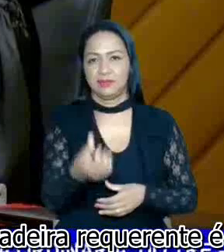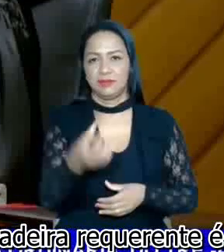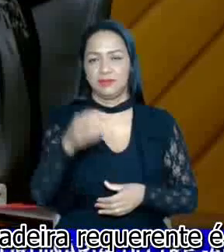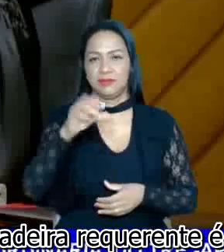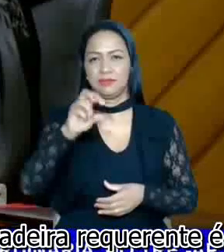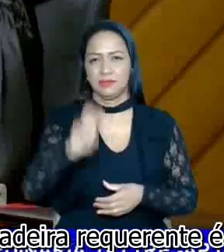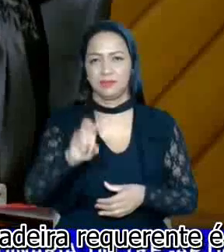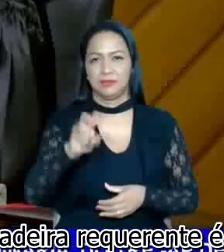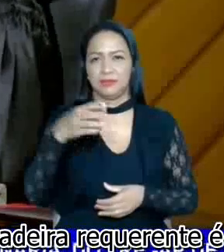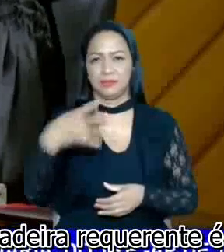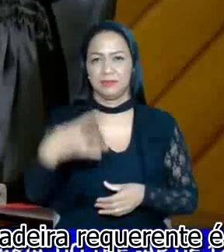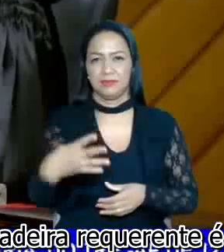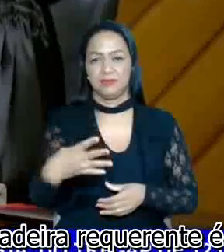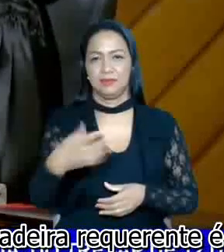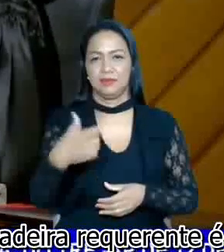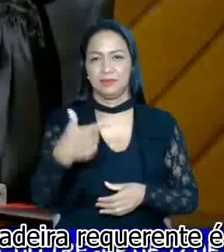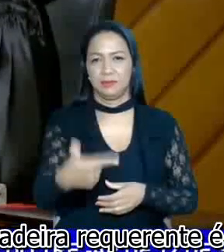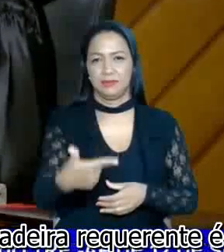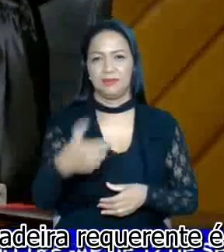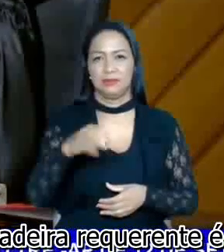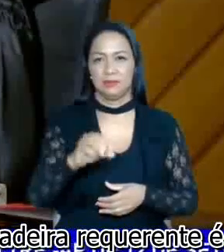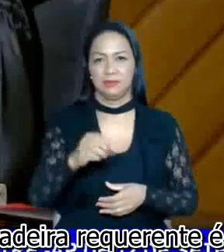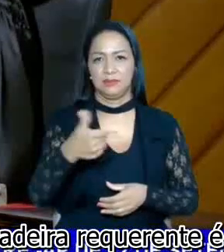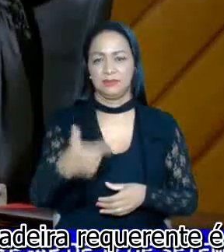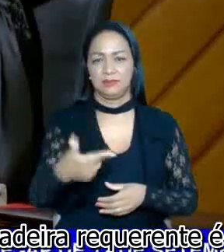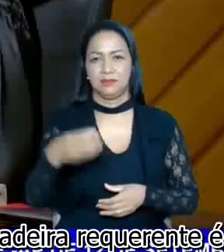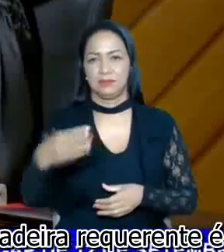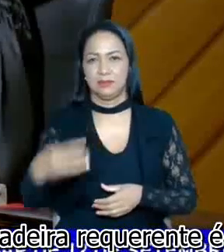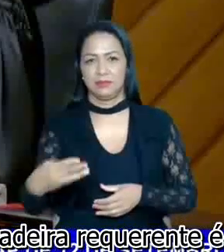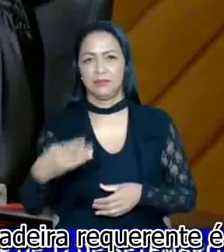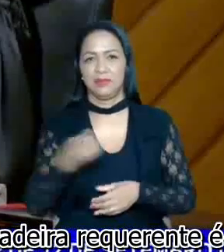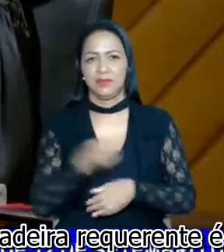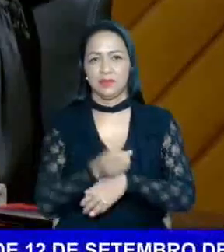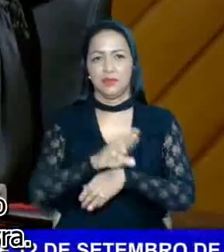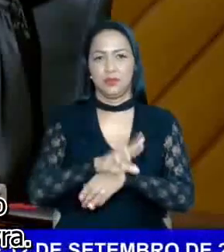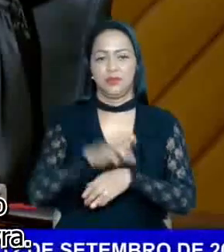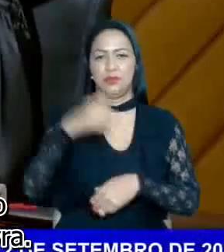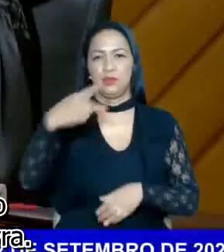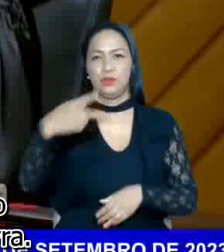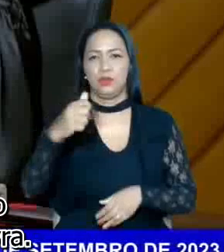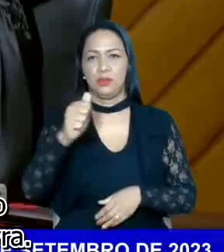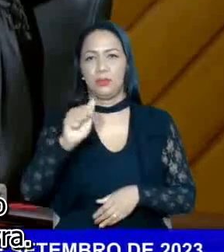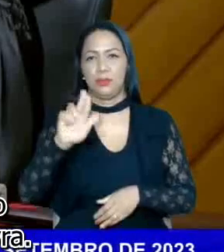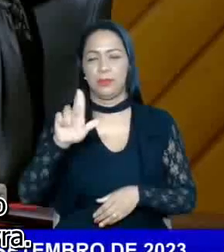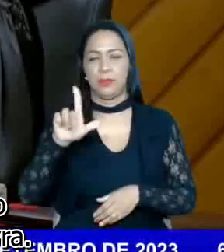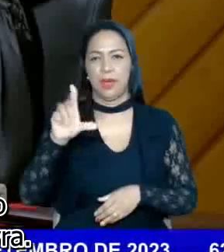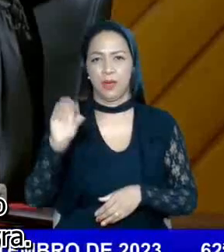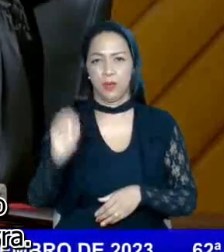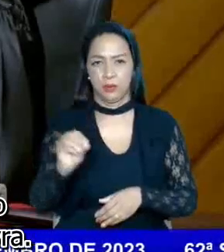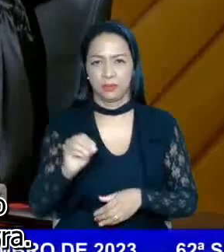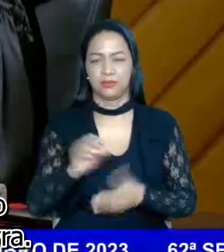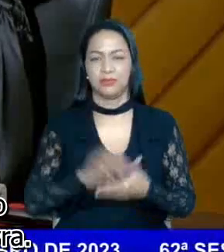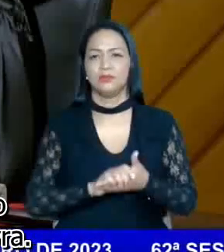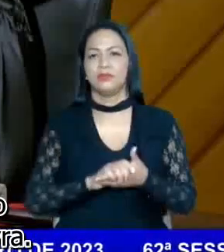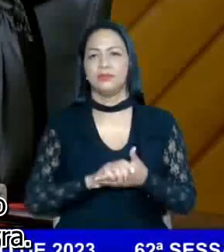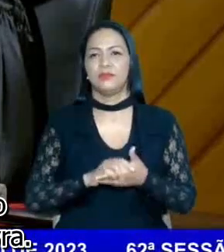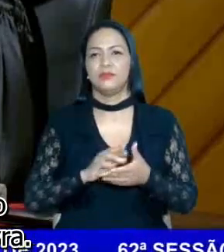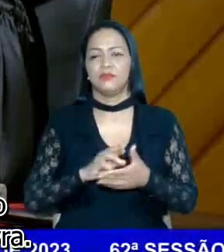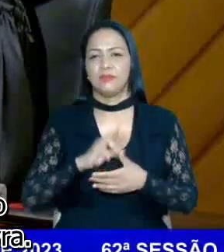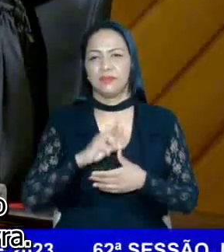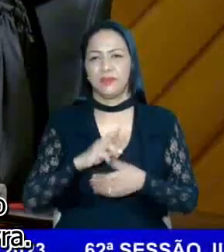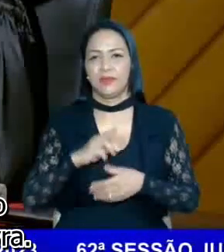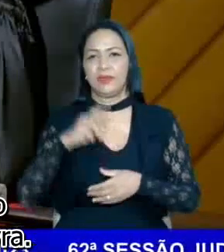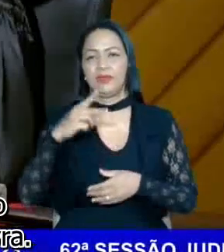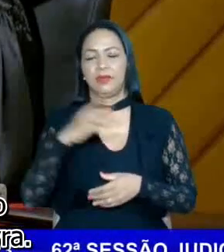de 2023, origem a Macapá. O relator é o Dr. Paulo Madeira, requerente ao Ministério Público Eleitoral, requerido é o